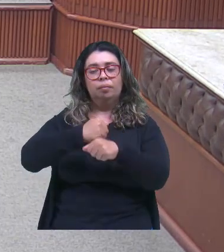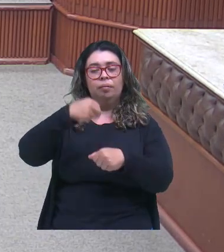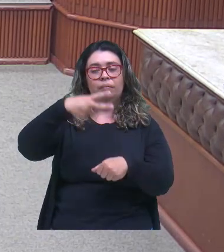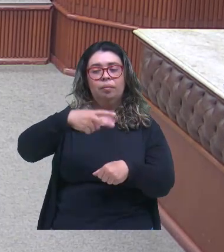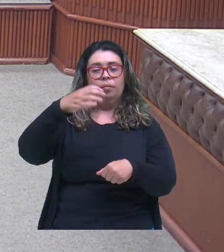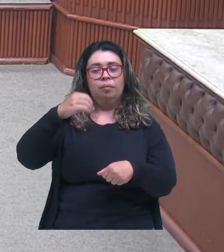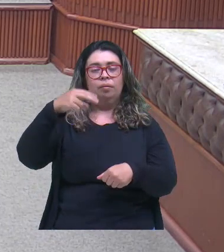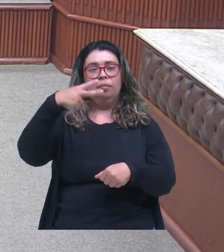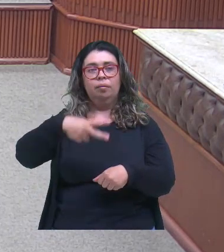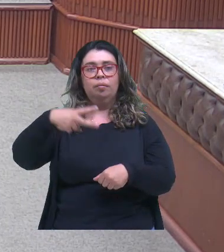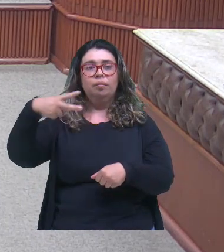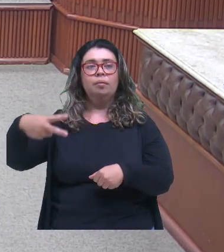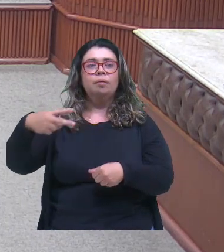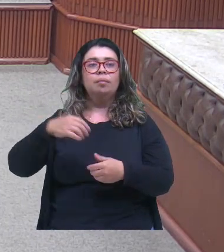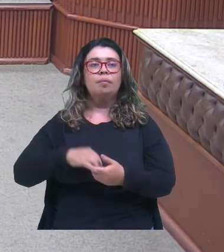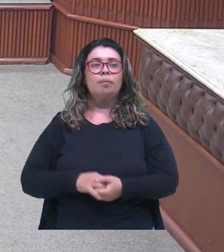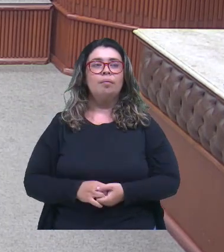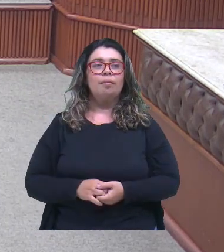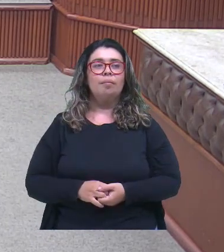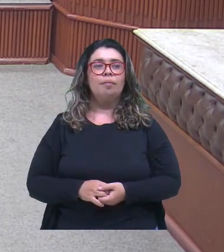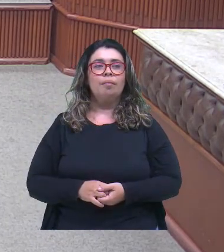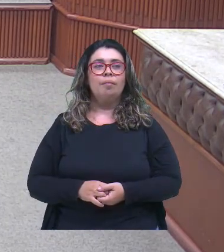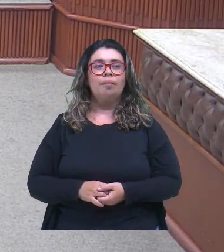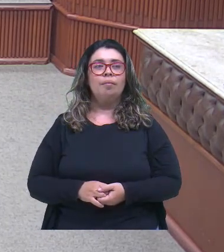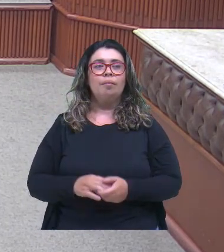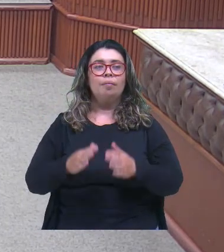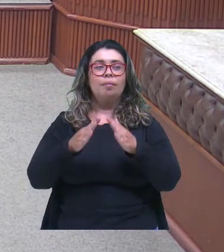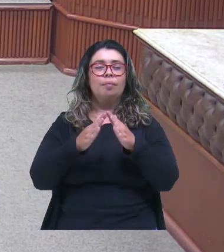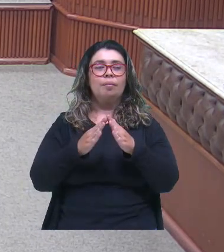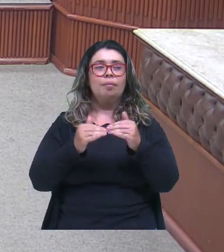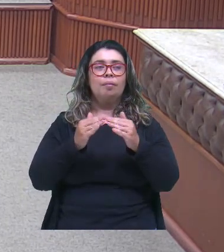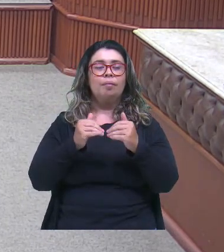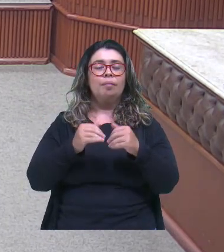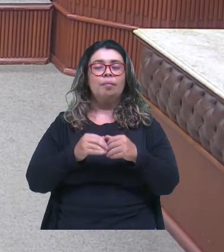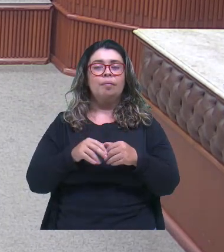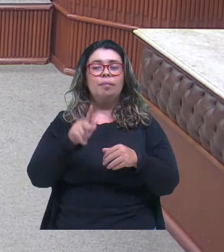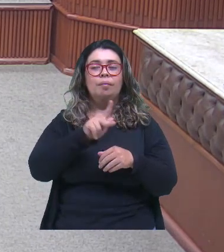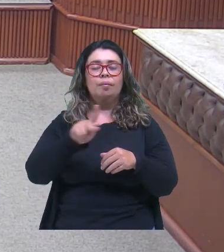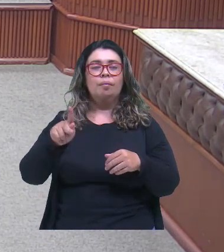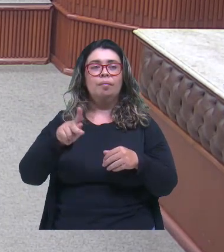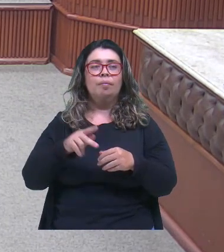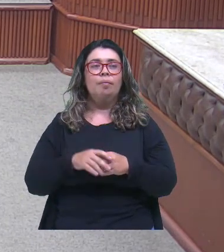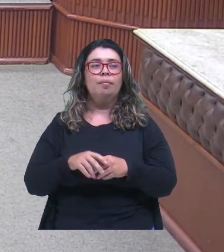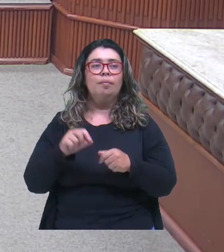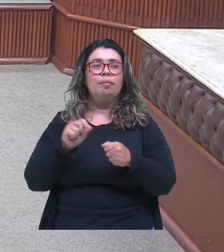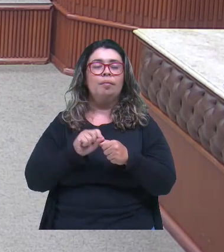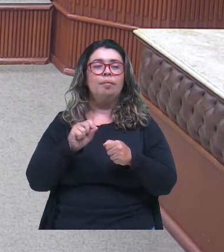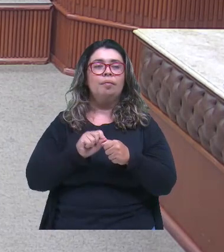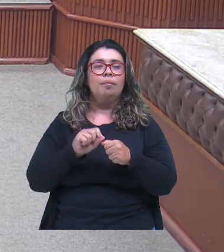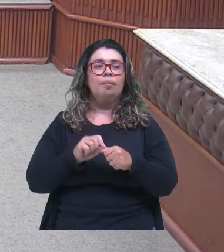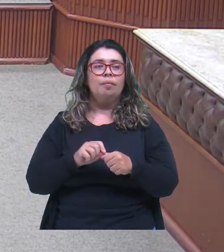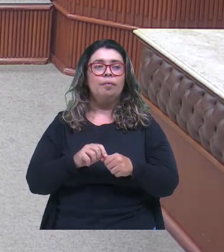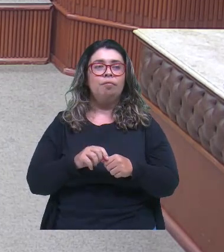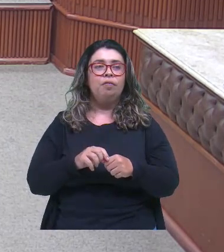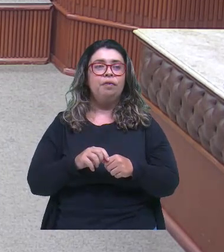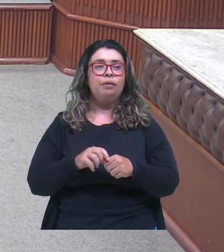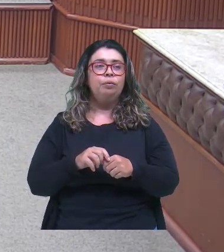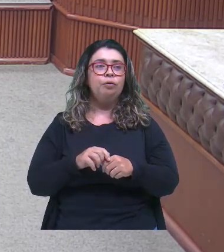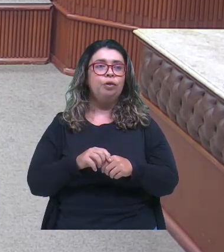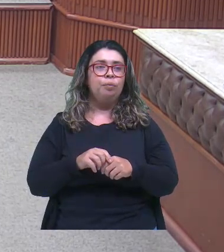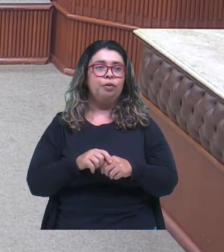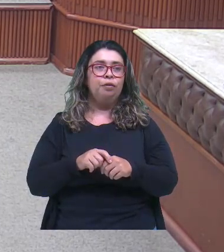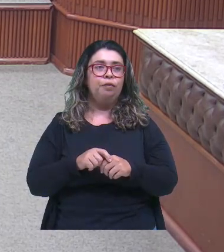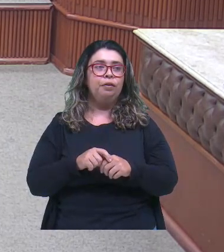de 2022. Determino ao mestre de cerimônias para que dê início ao protocolo de entrega das